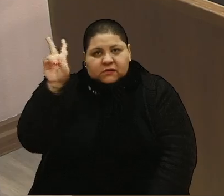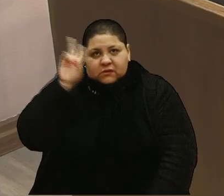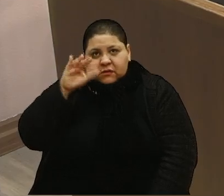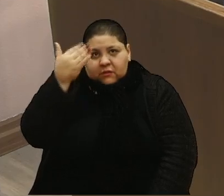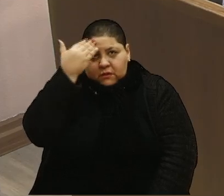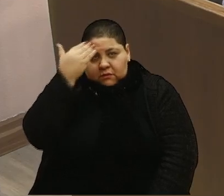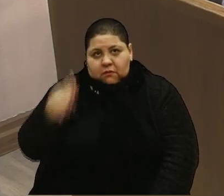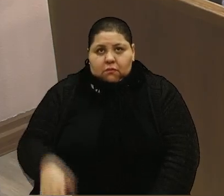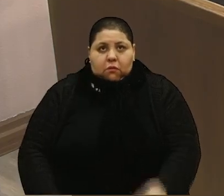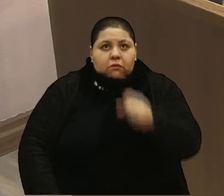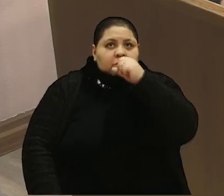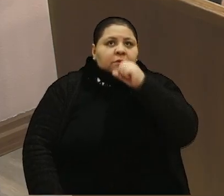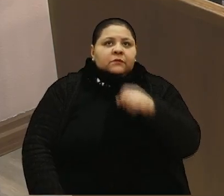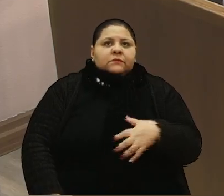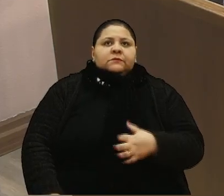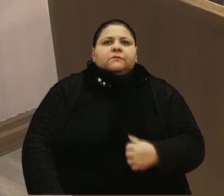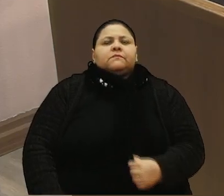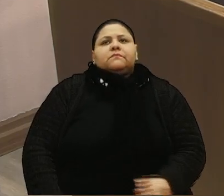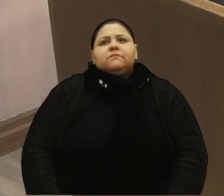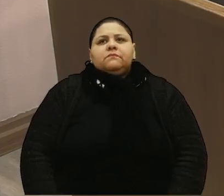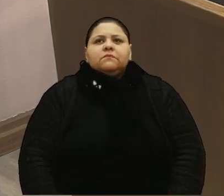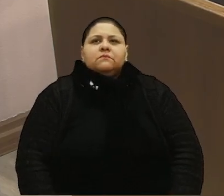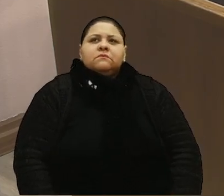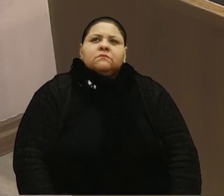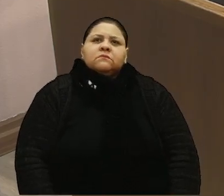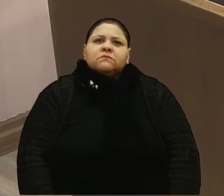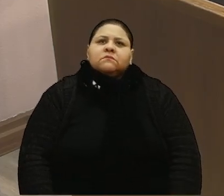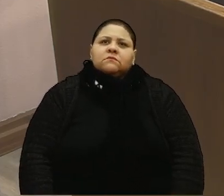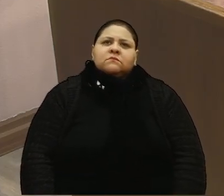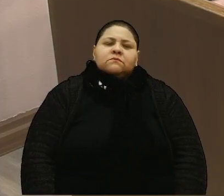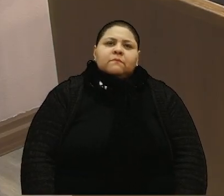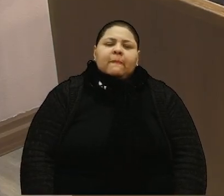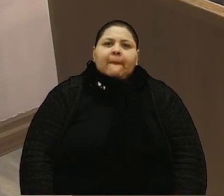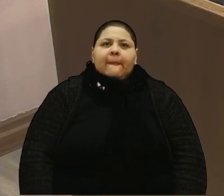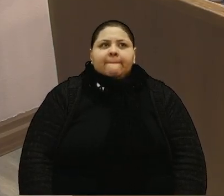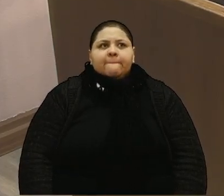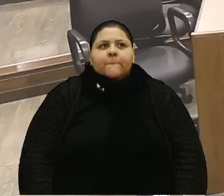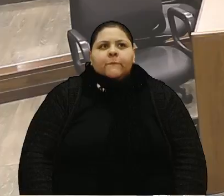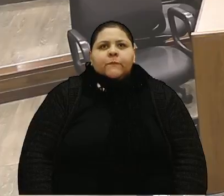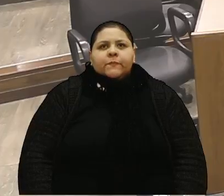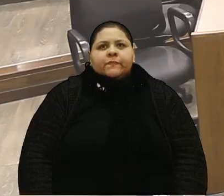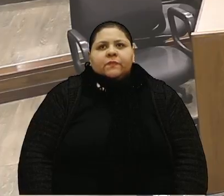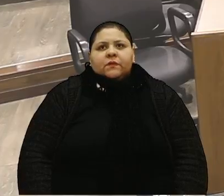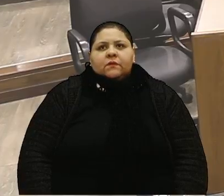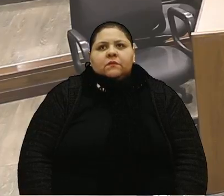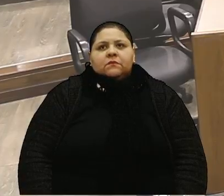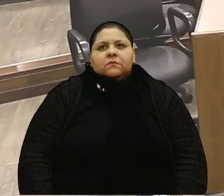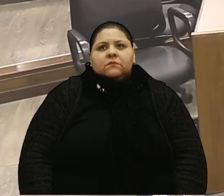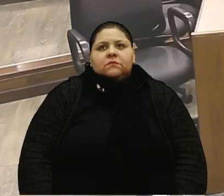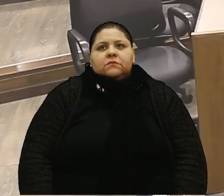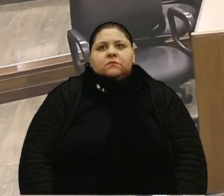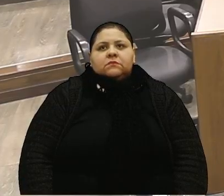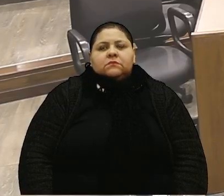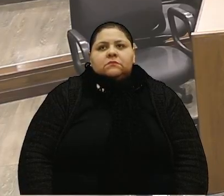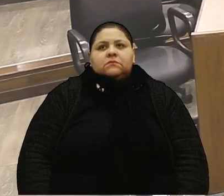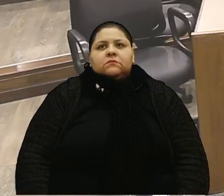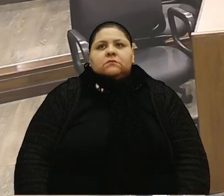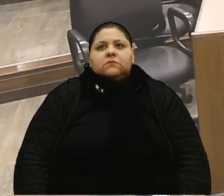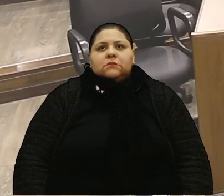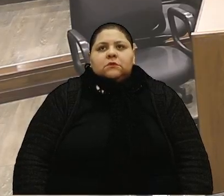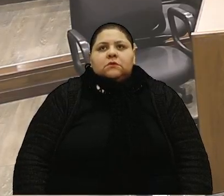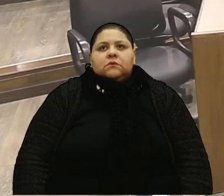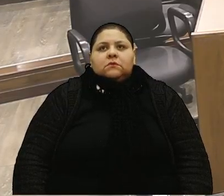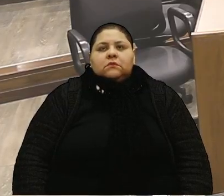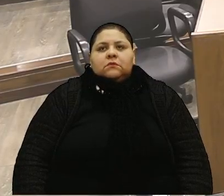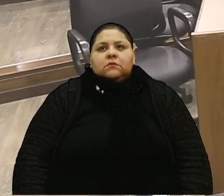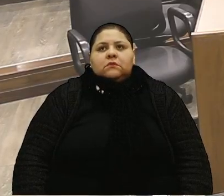Obrigado. Não, pode. Não.